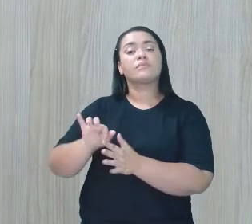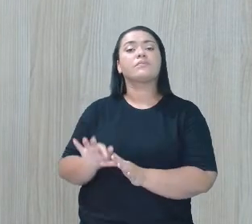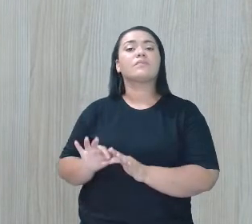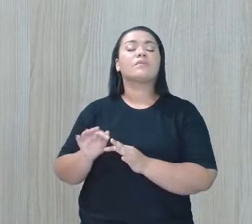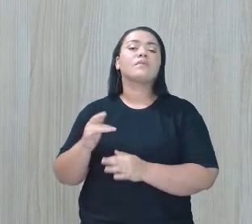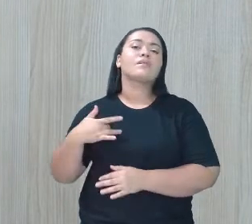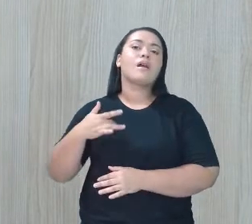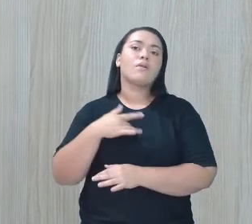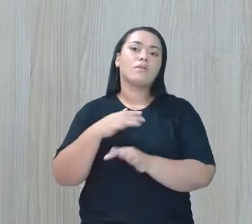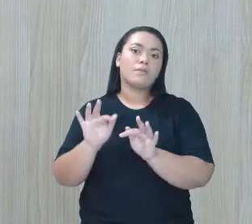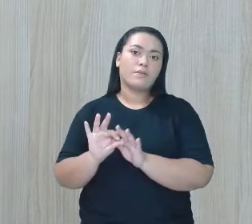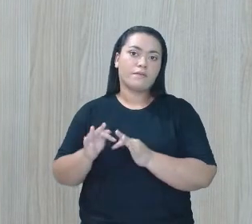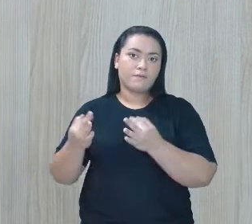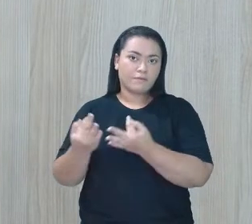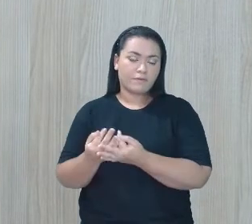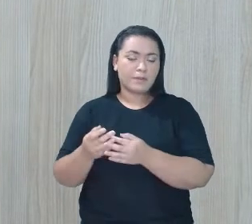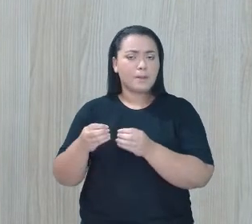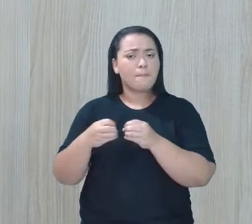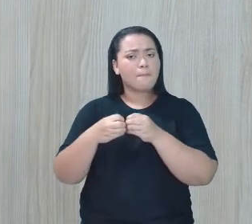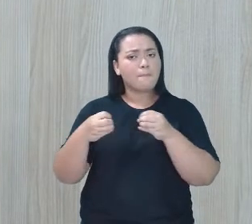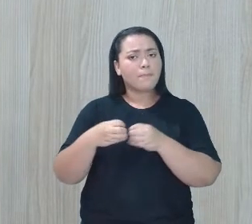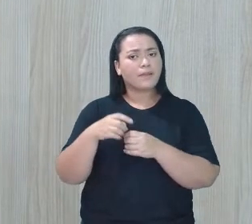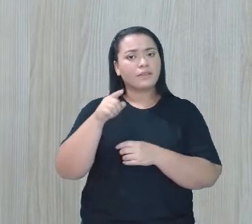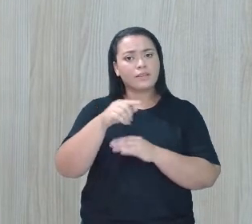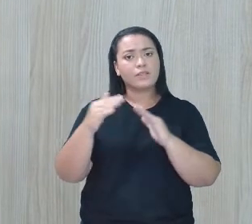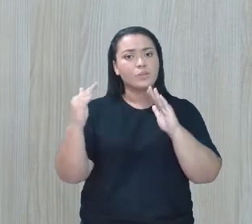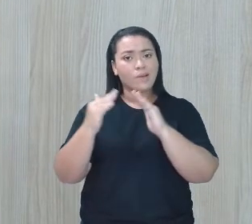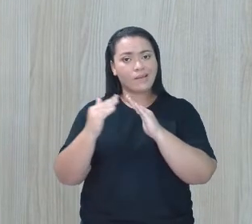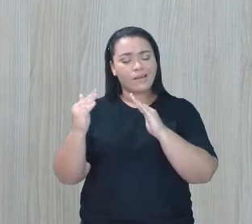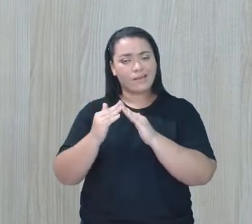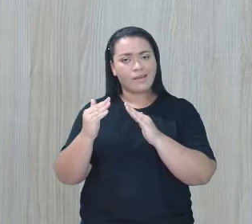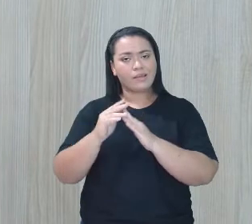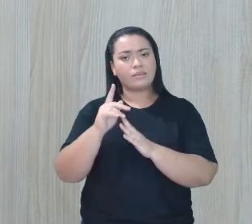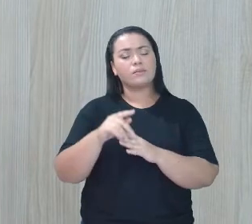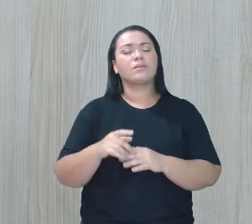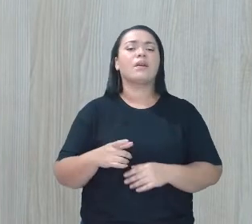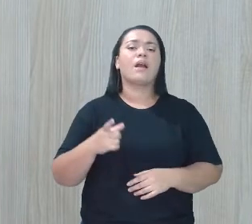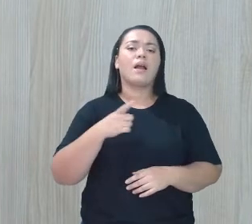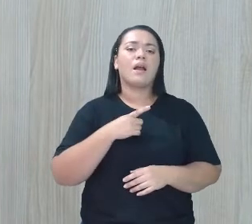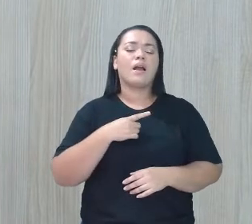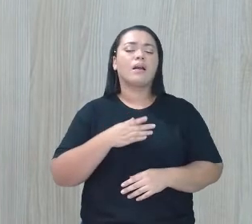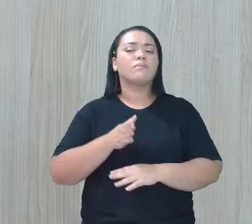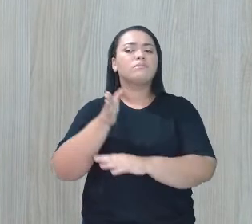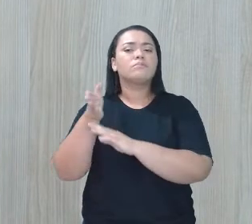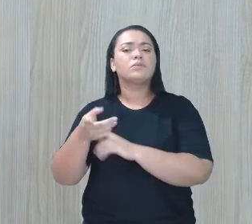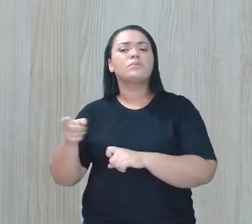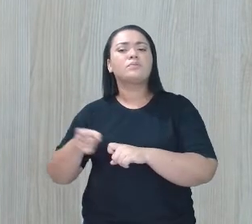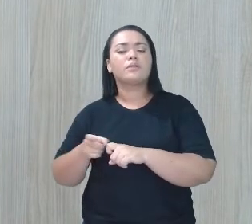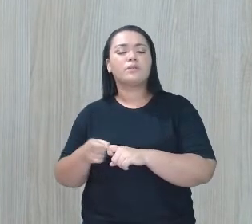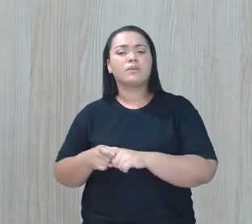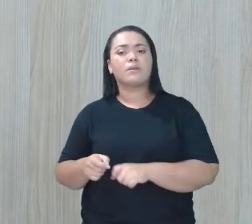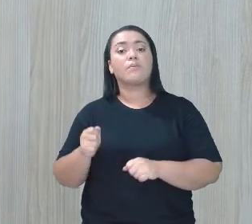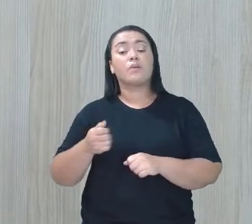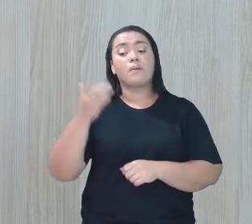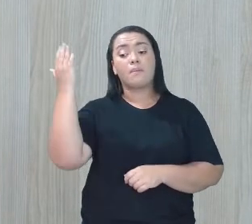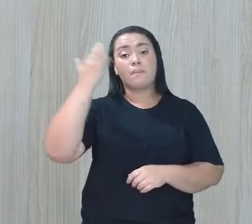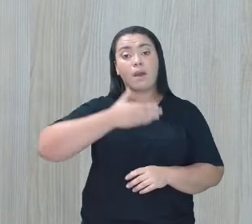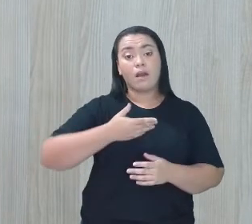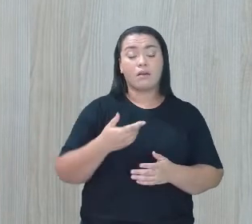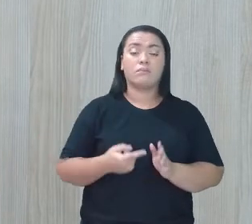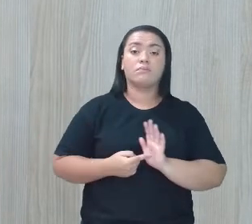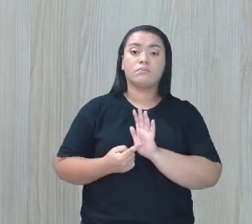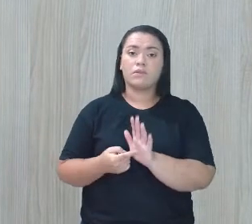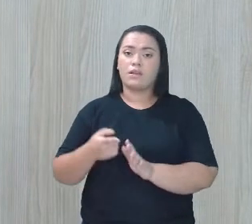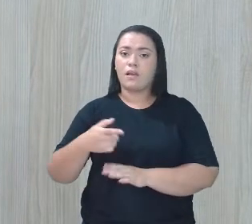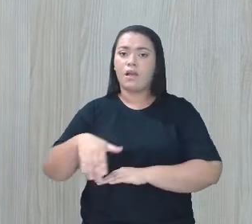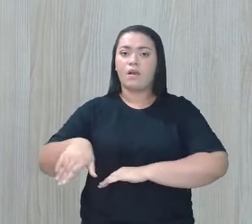então procure a unidade de saúde da família mais próxima de sua residência, que você normalmente se consulta, leve um comprovante de residência